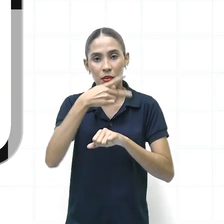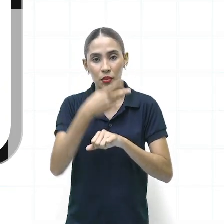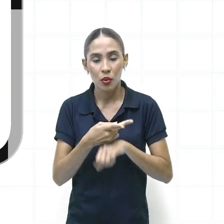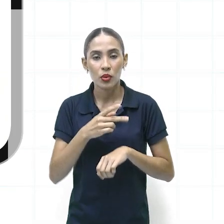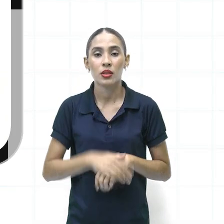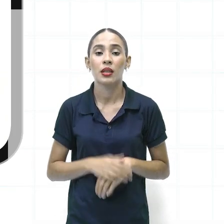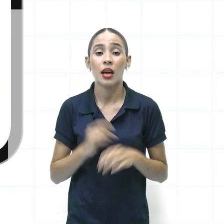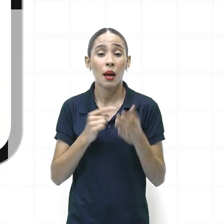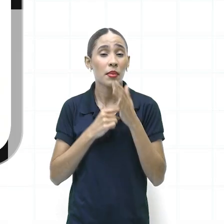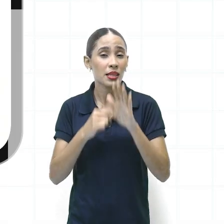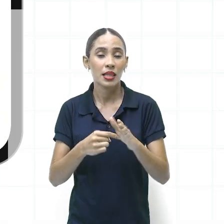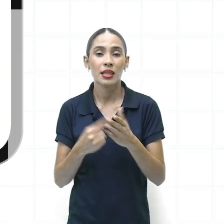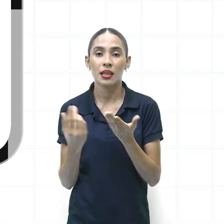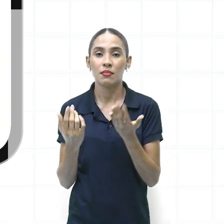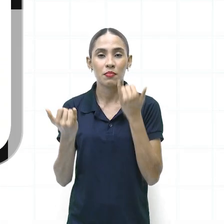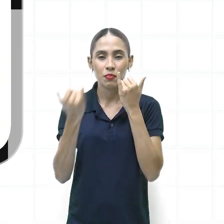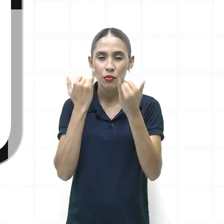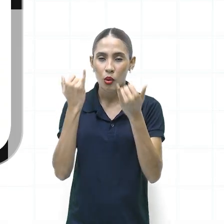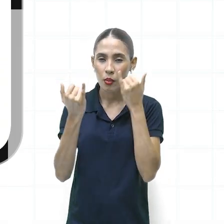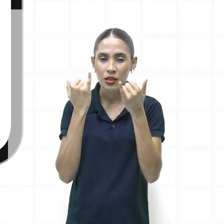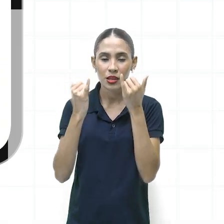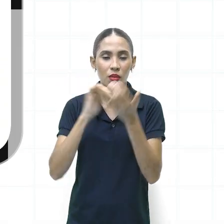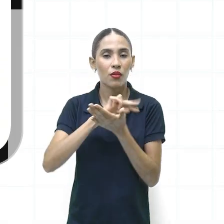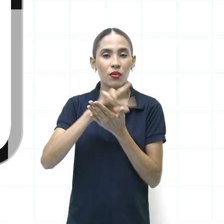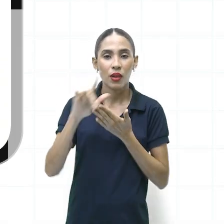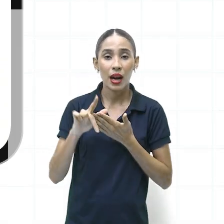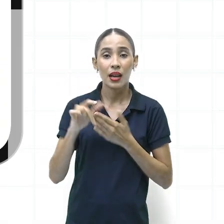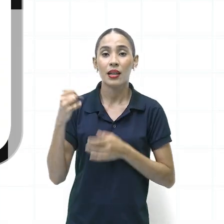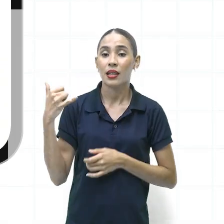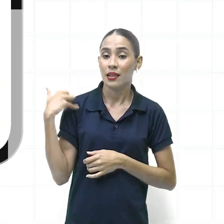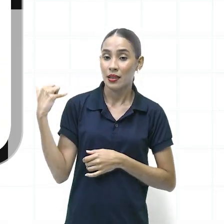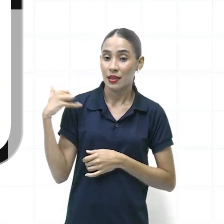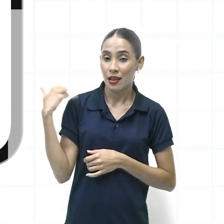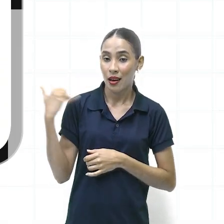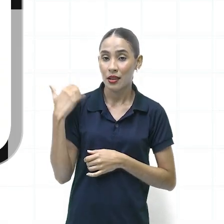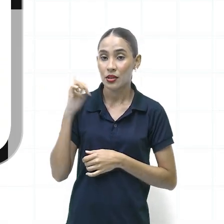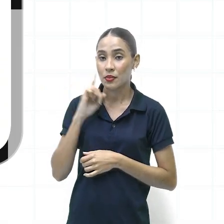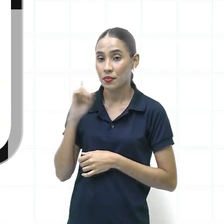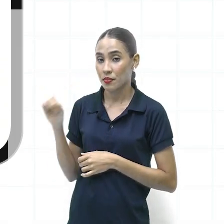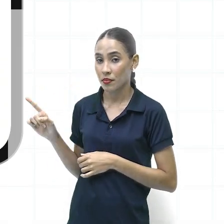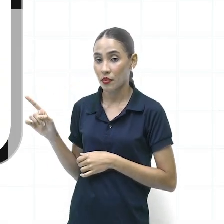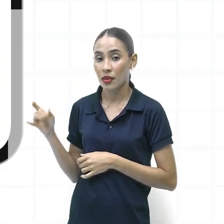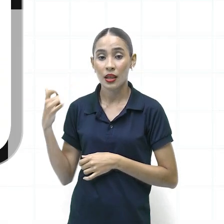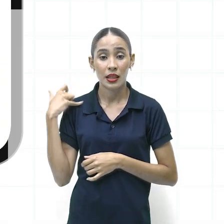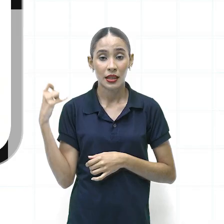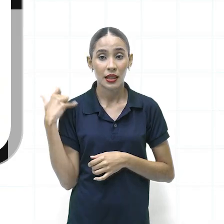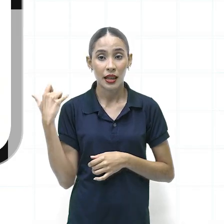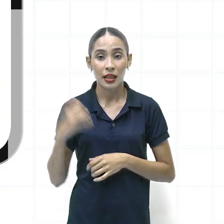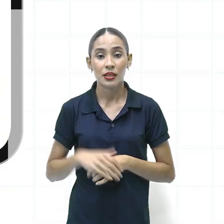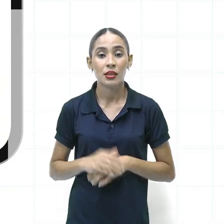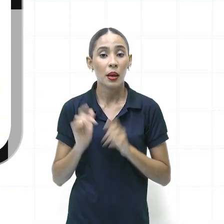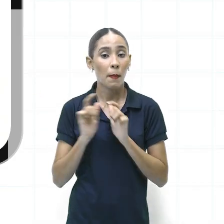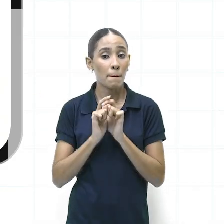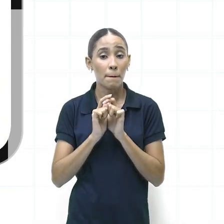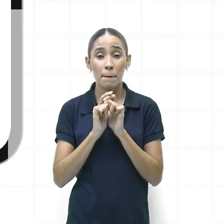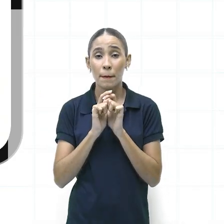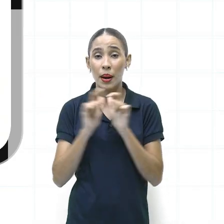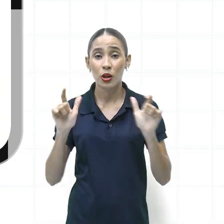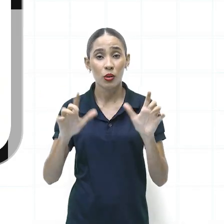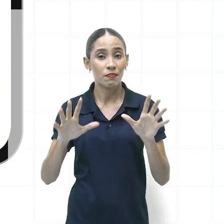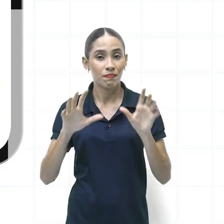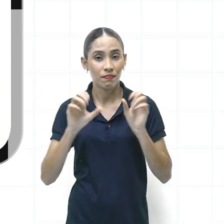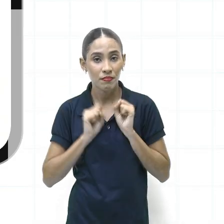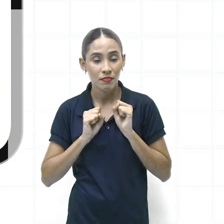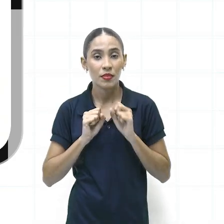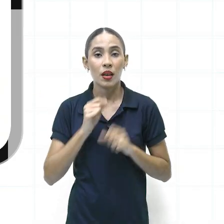Ele traz muitas informações. Ele traz a faixa etária, a gente observa que a faixa etária aqui, maior, né, dos casos,